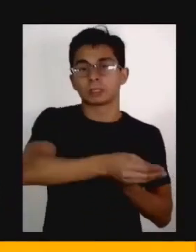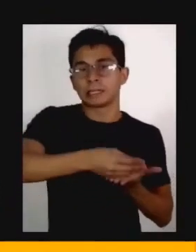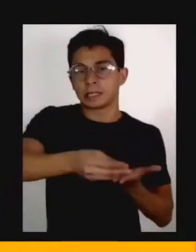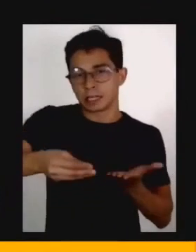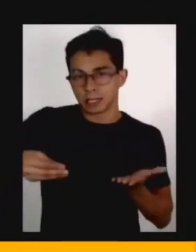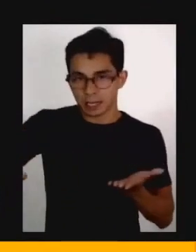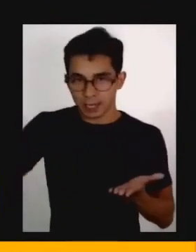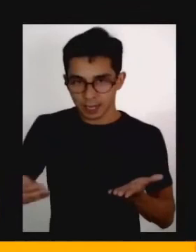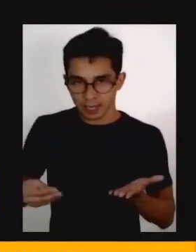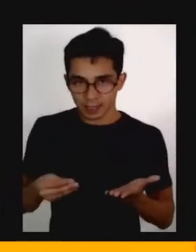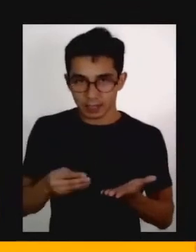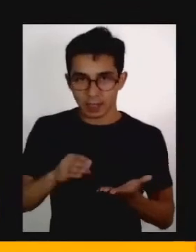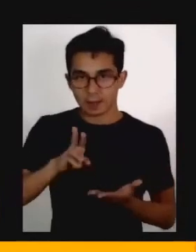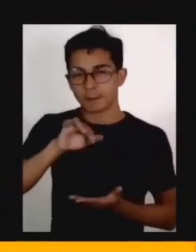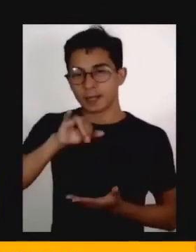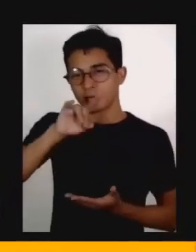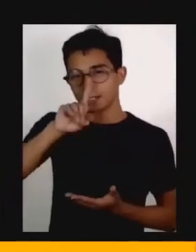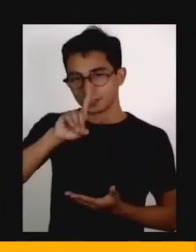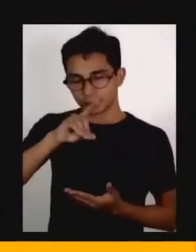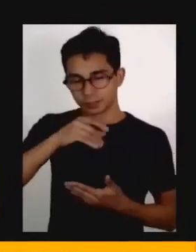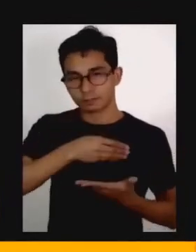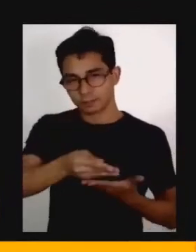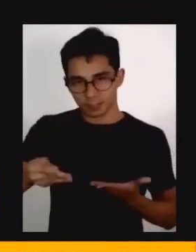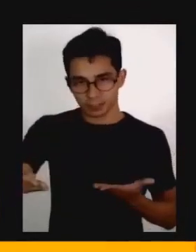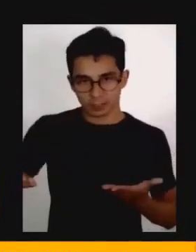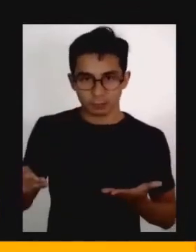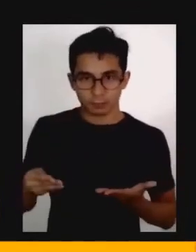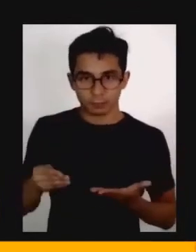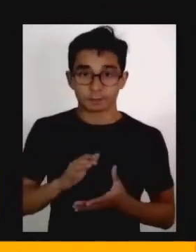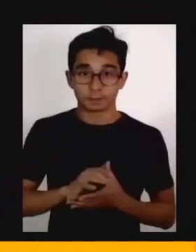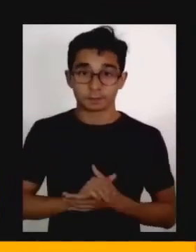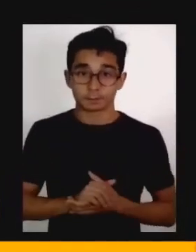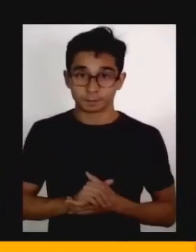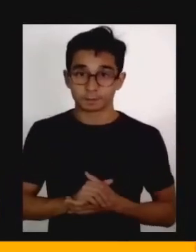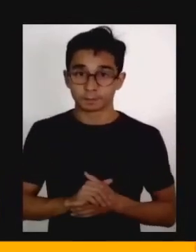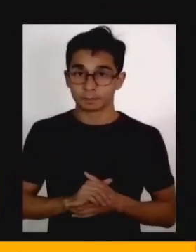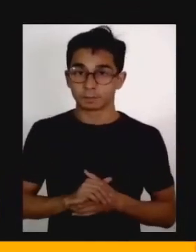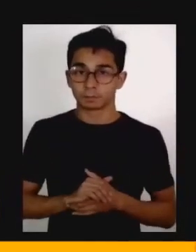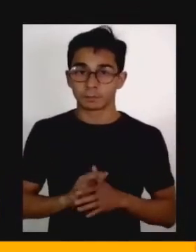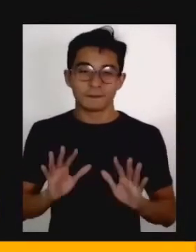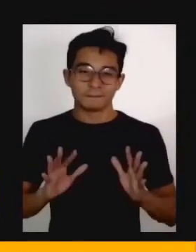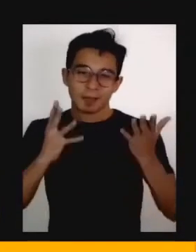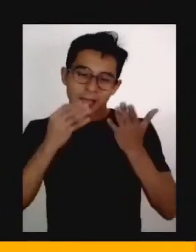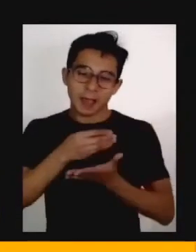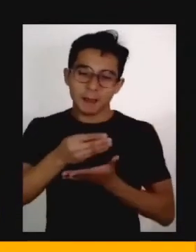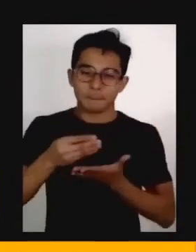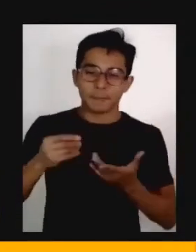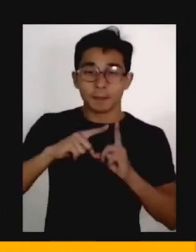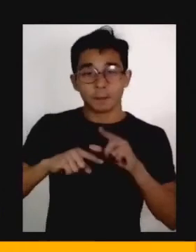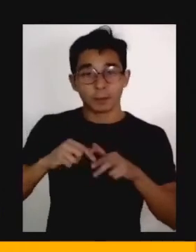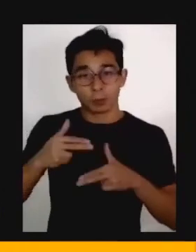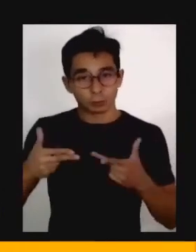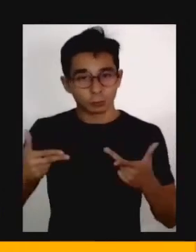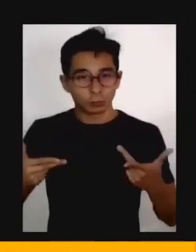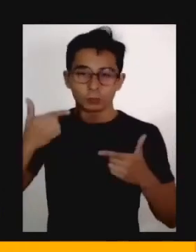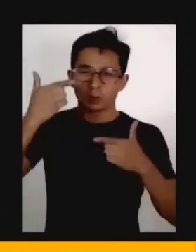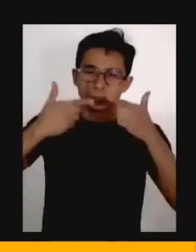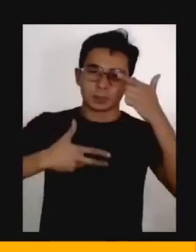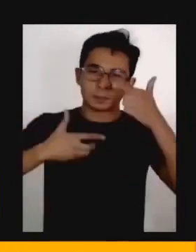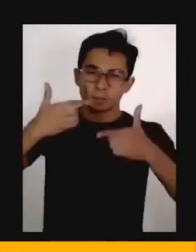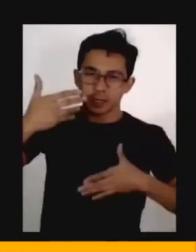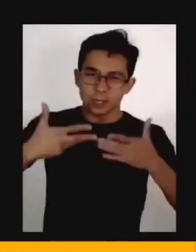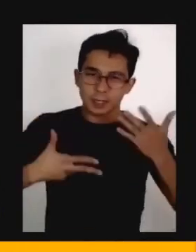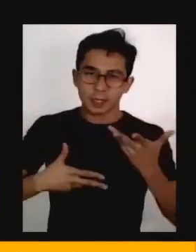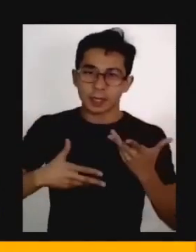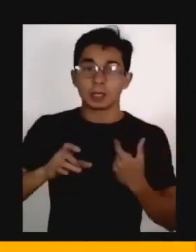pela nossa liderança, né, para que a gente possa confraternizar e falar um pouco do produto, mas não ficar naquela questão